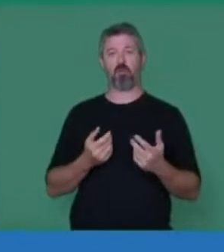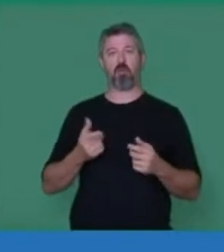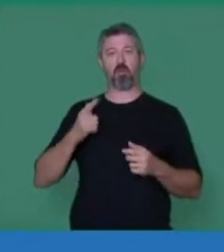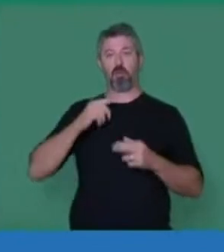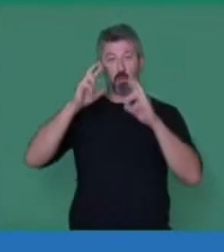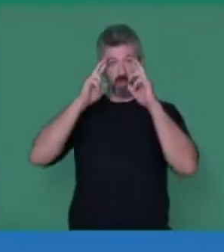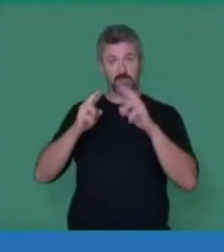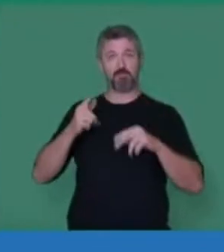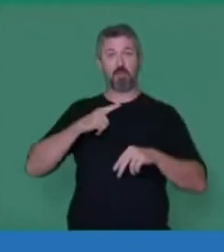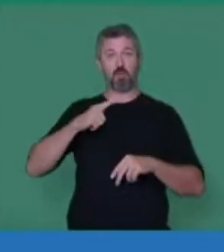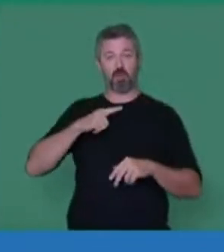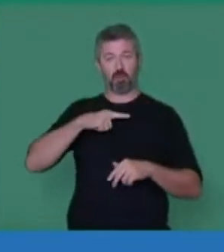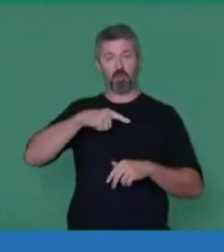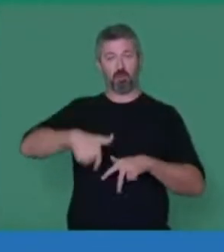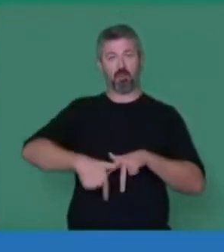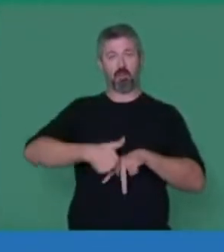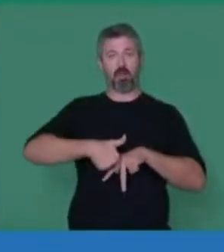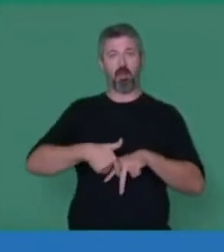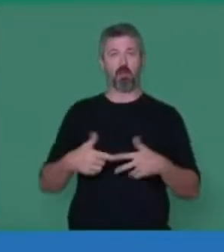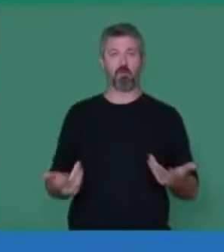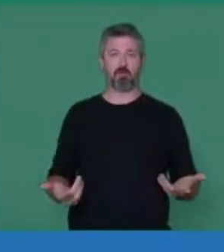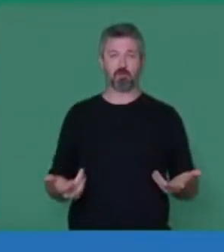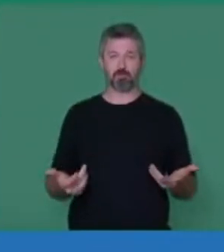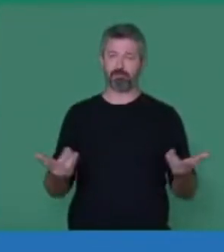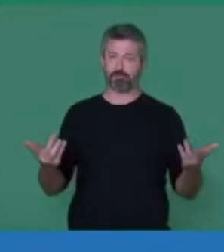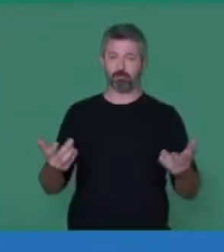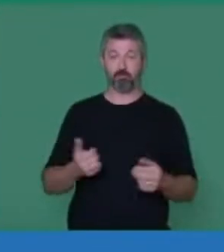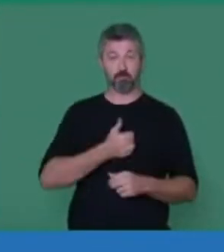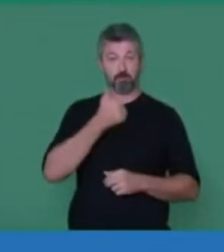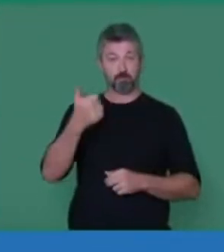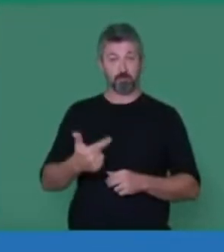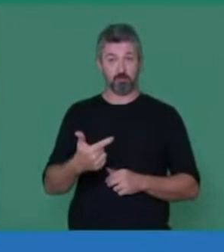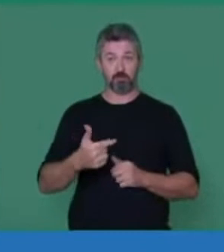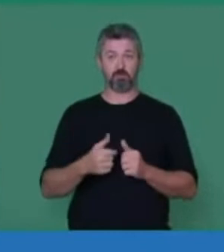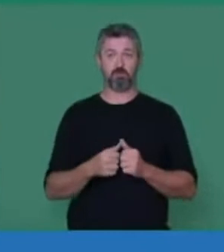pernas. Em segundo lugar, dizer que...